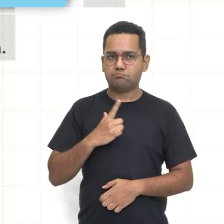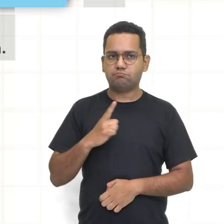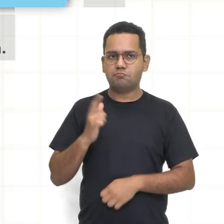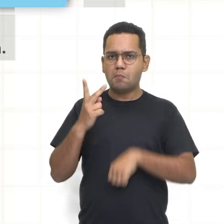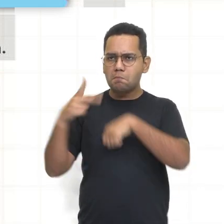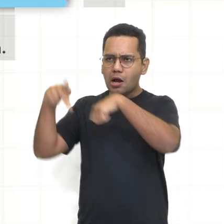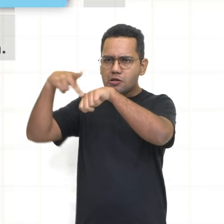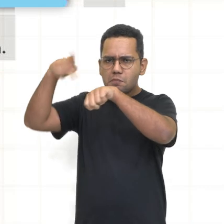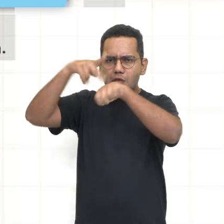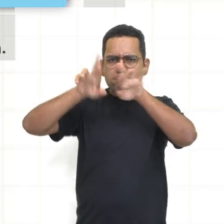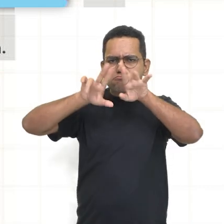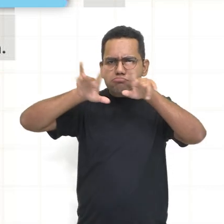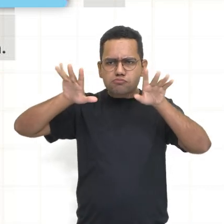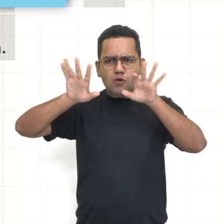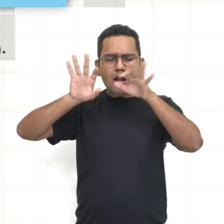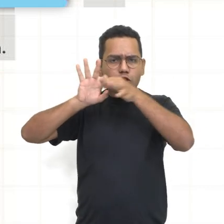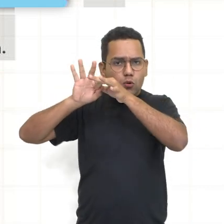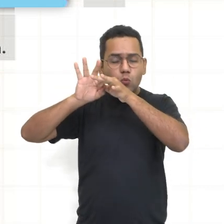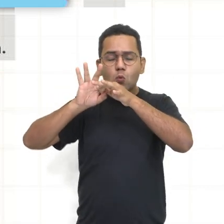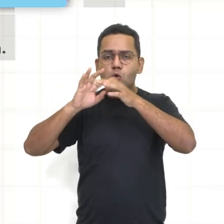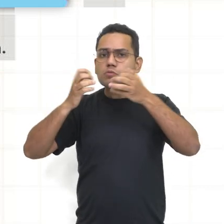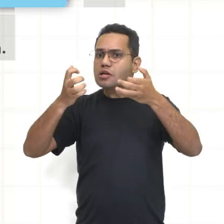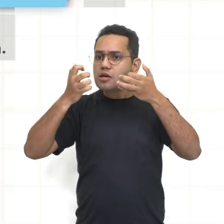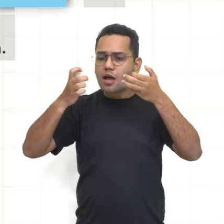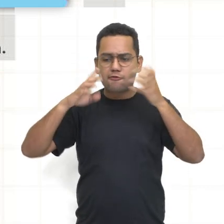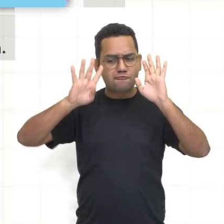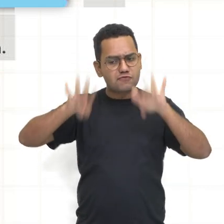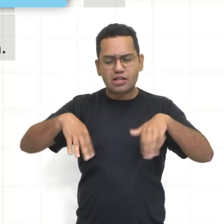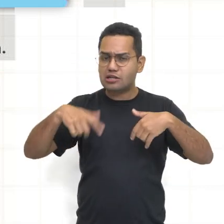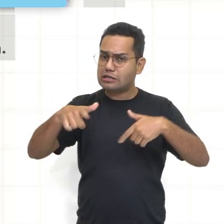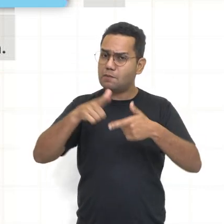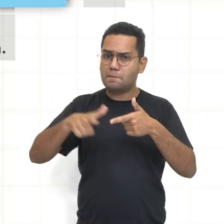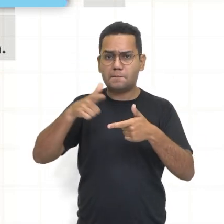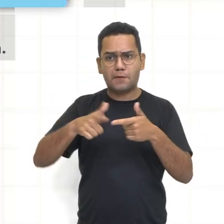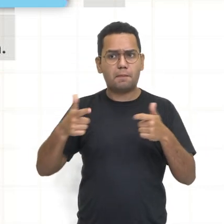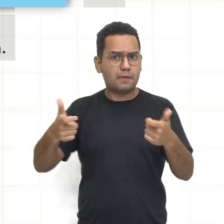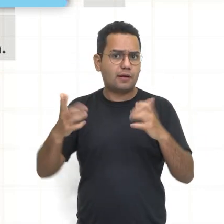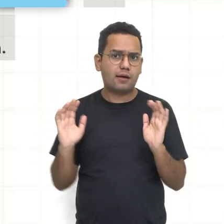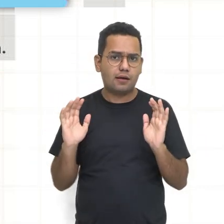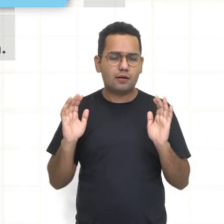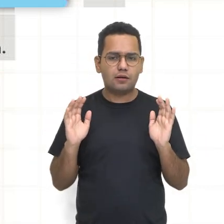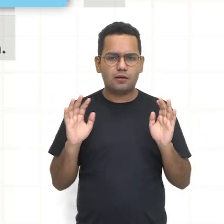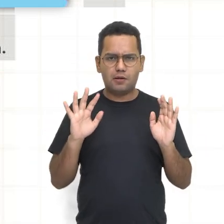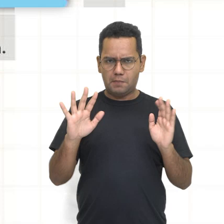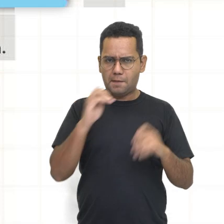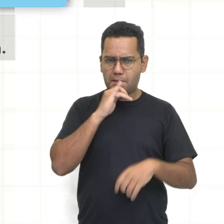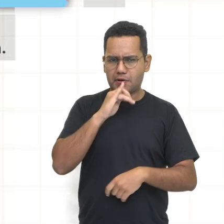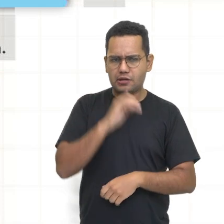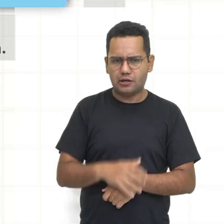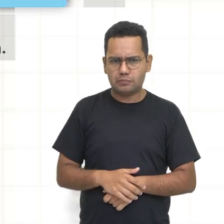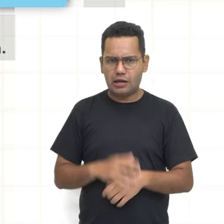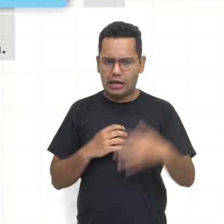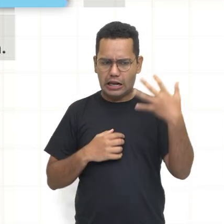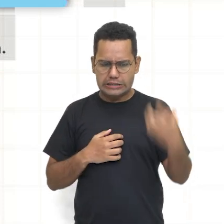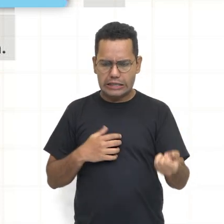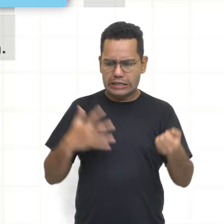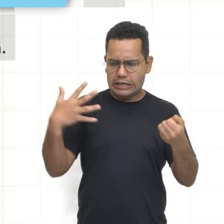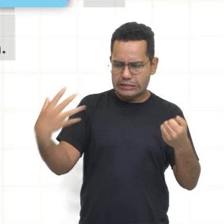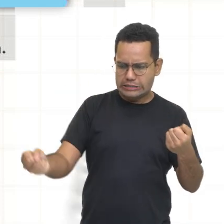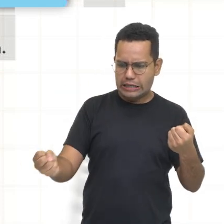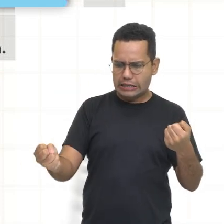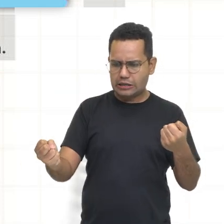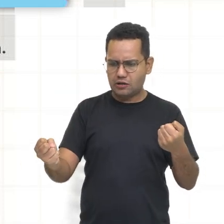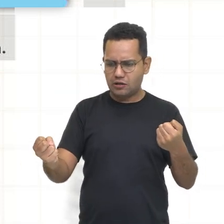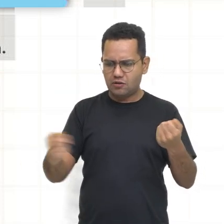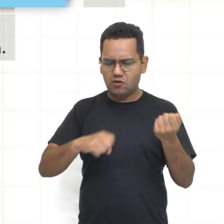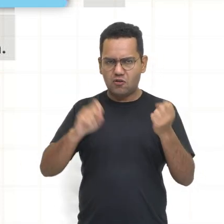mobilização internacional para que esse conflito ele chegue ao fim. Só que nem a Rússia quer ceder e a Ucrânia também não quer